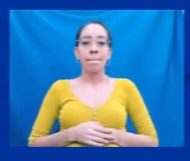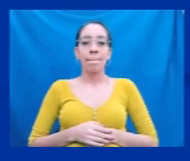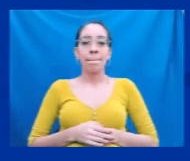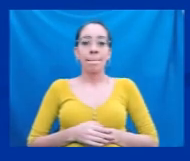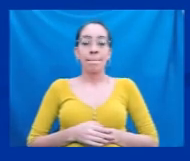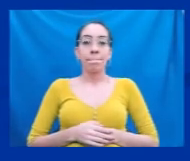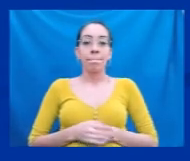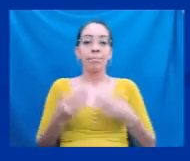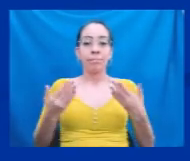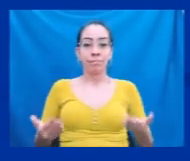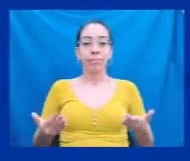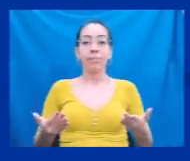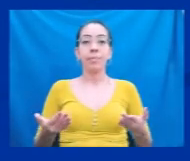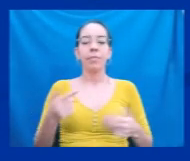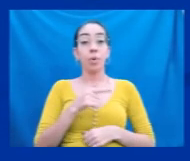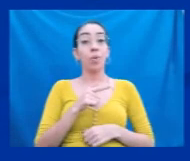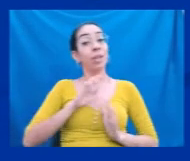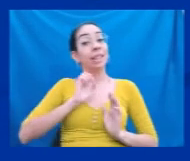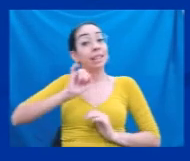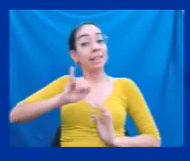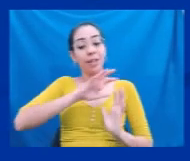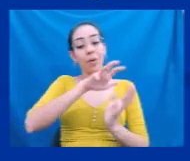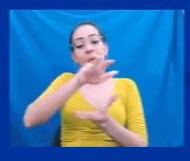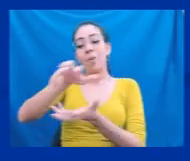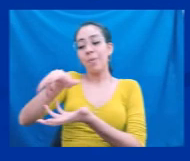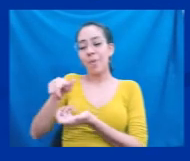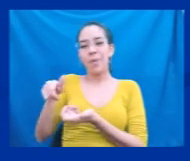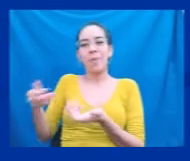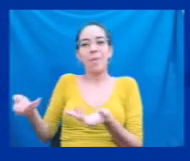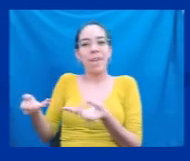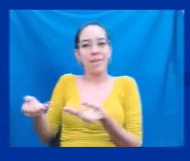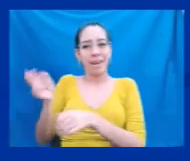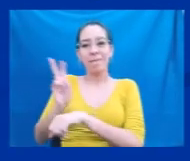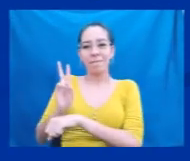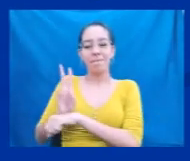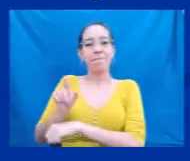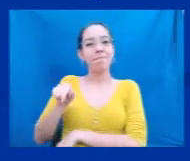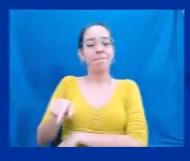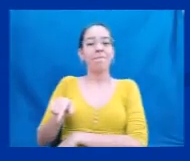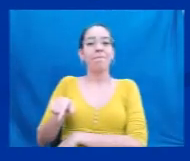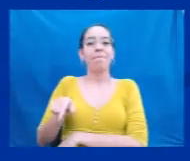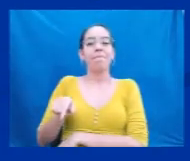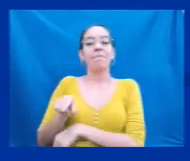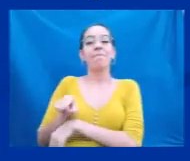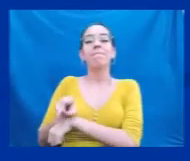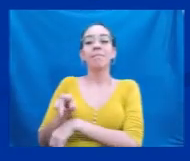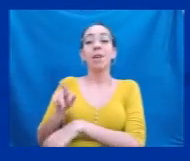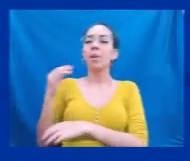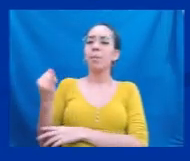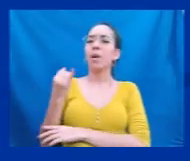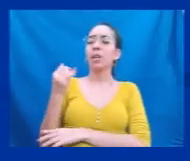Bem, no mundo perfeito, né, se indica, né, algo que realmente é importante, é não armazenar mais de